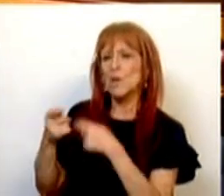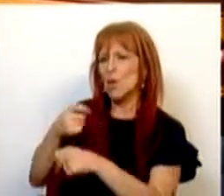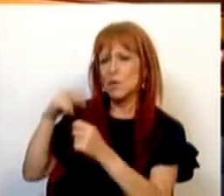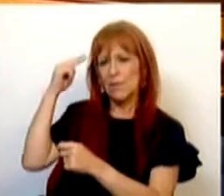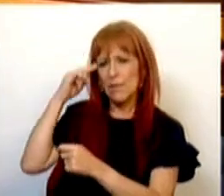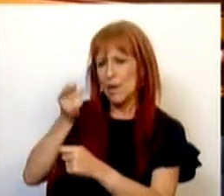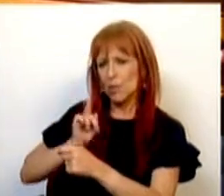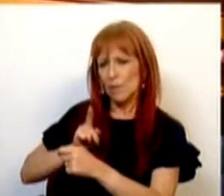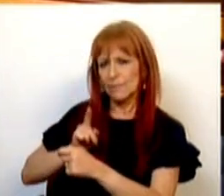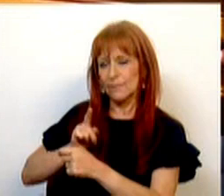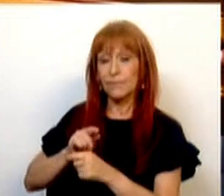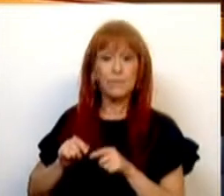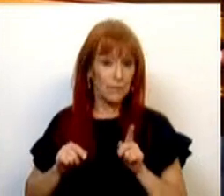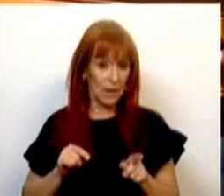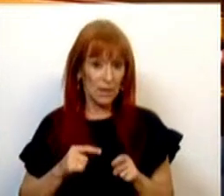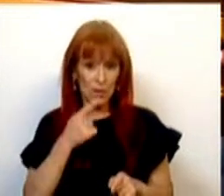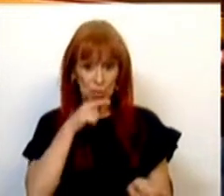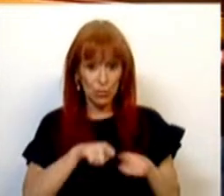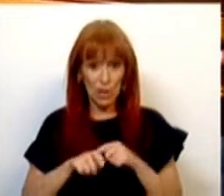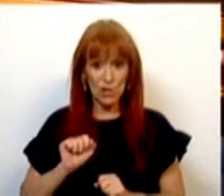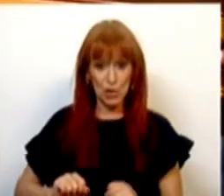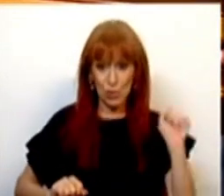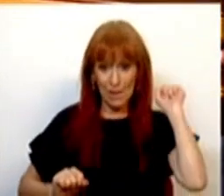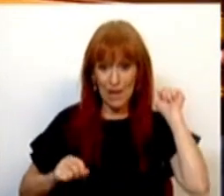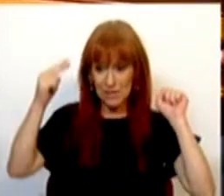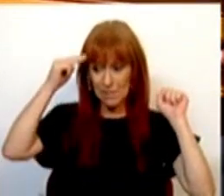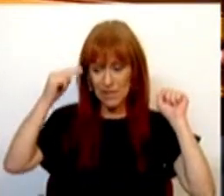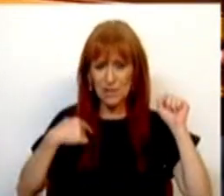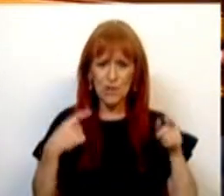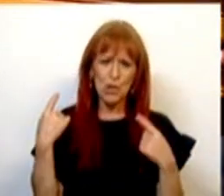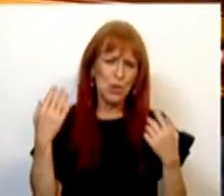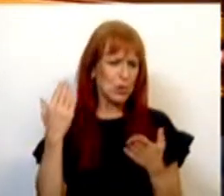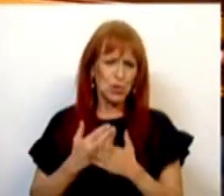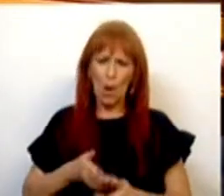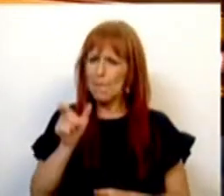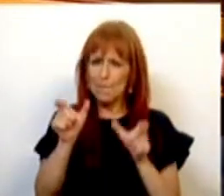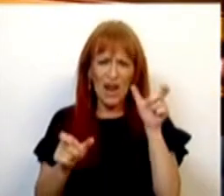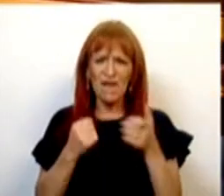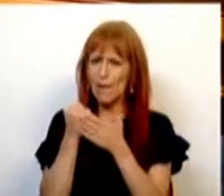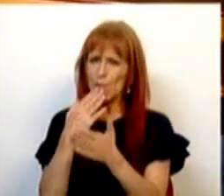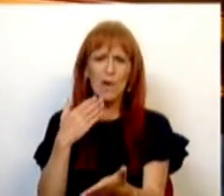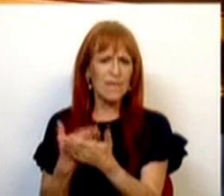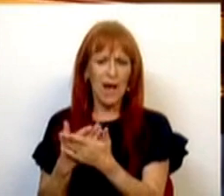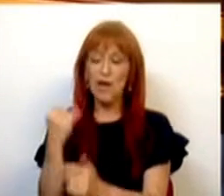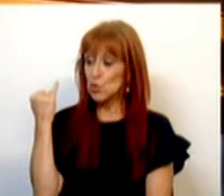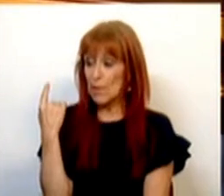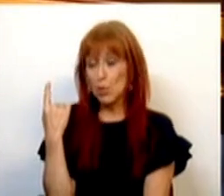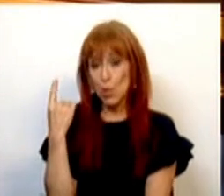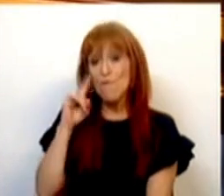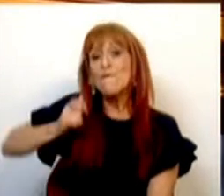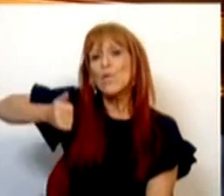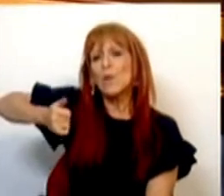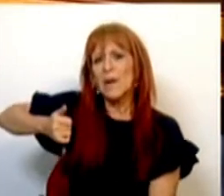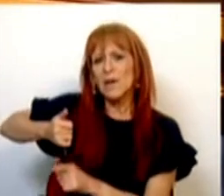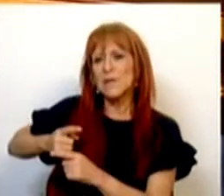da Madeira. Da parte dos deputados socialistas da Madeira, só vai haver palavras de apoio a um instrumento